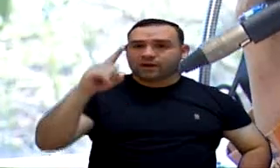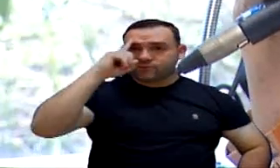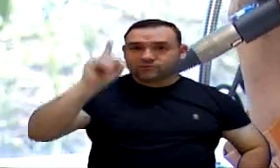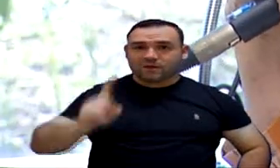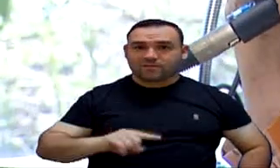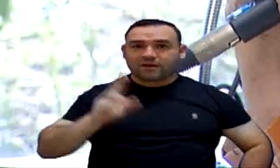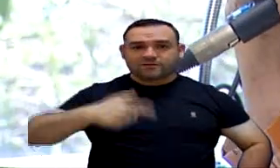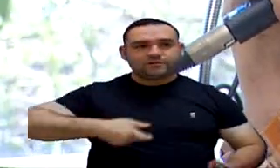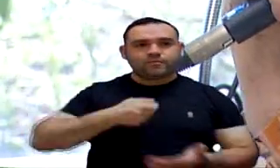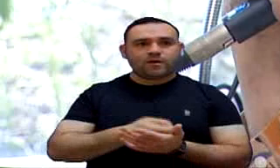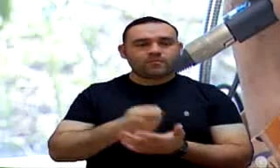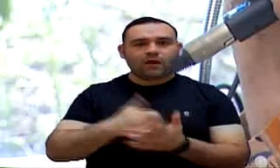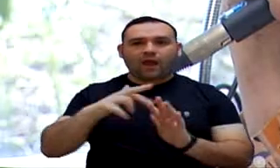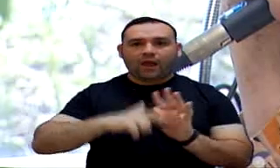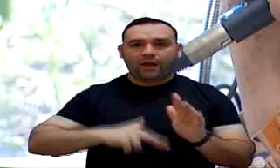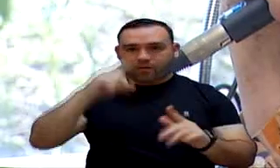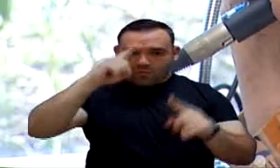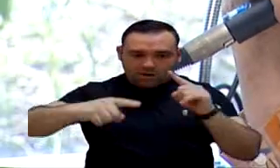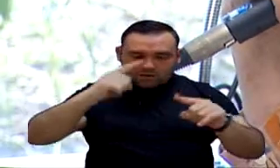já está estabelecendo